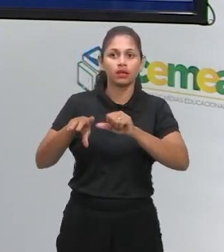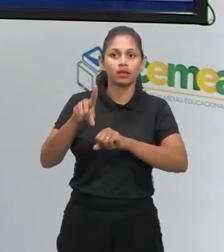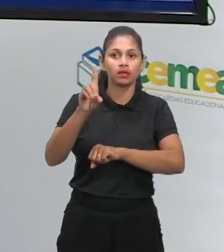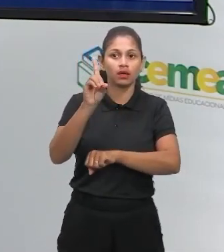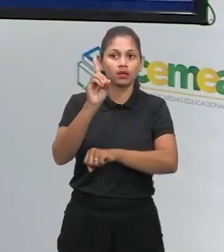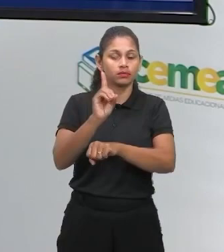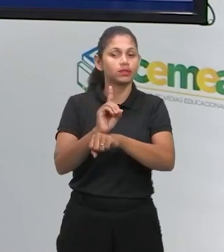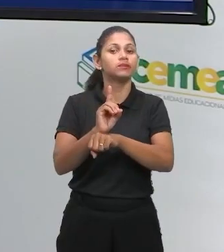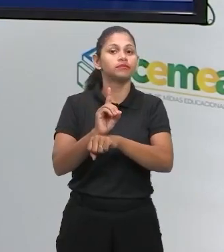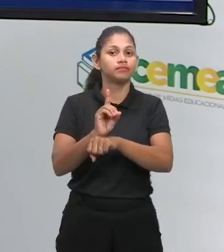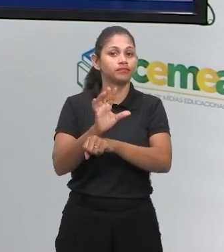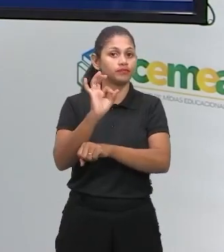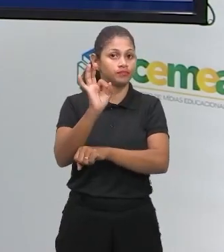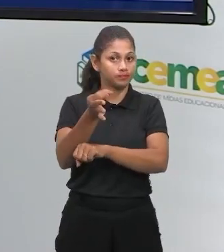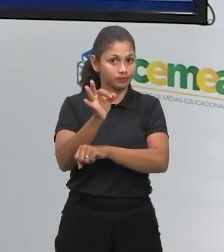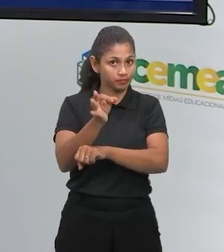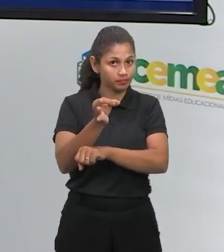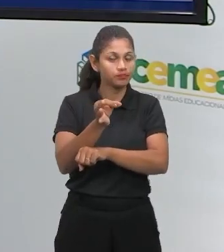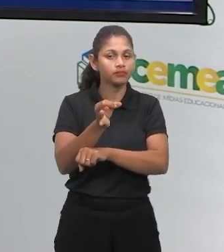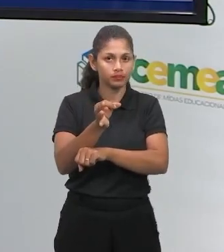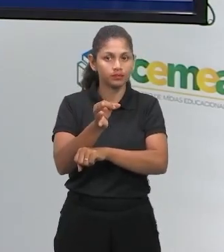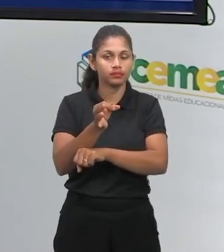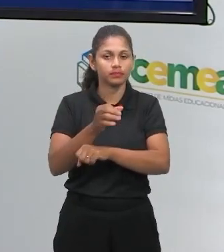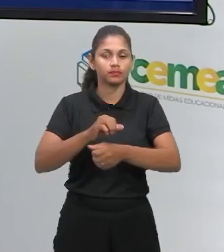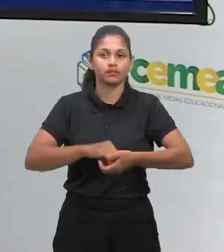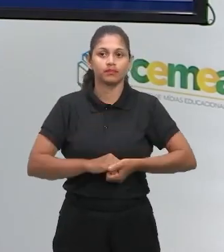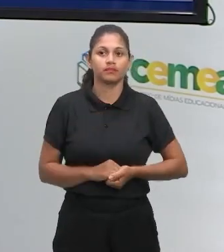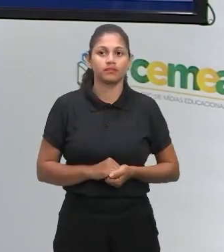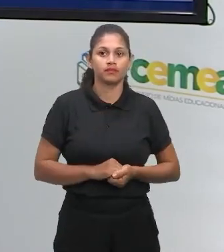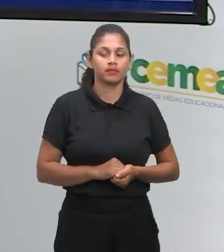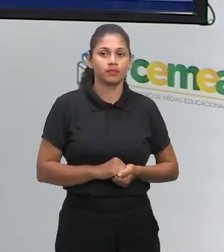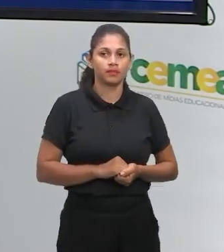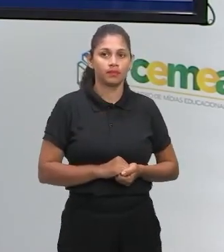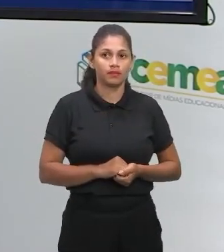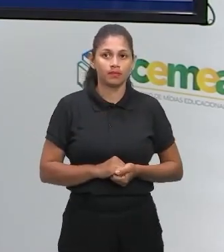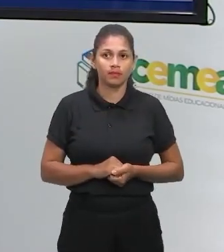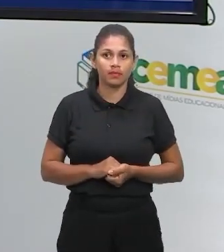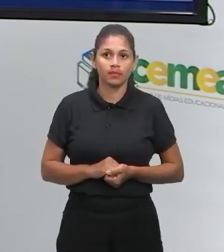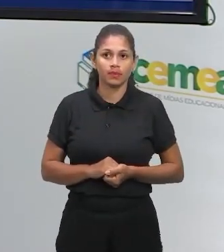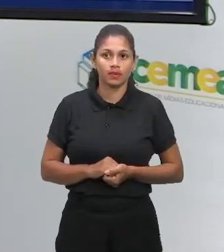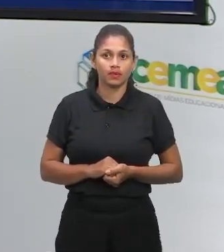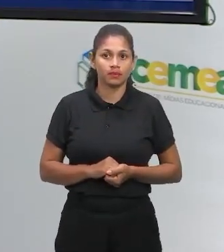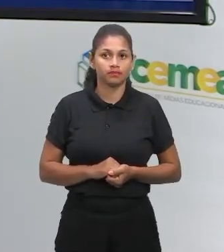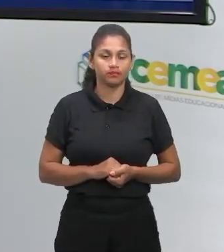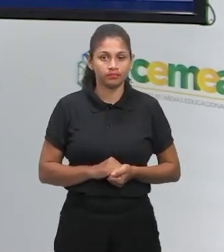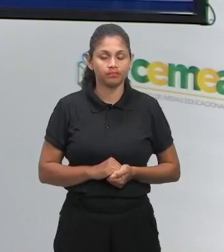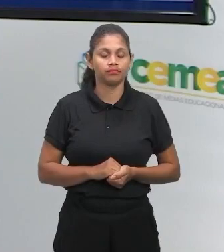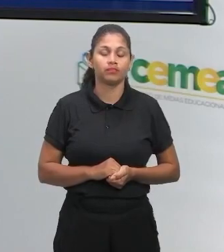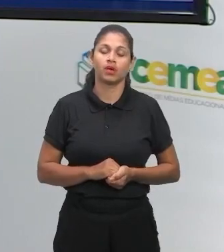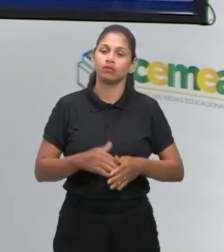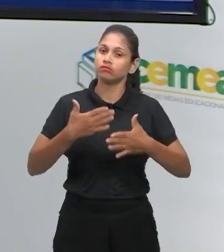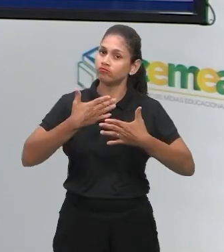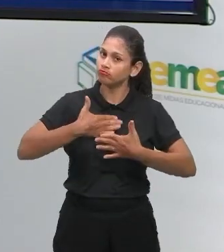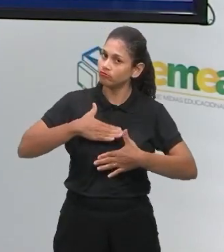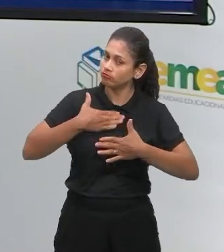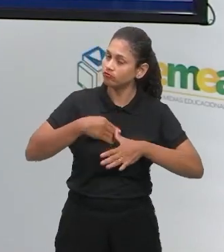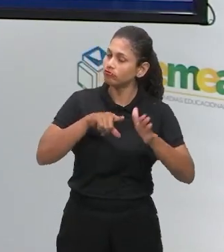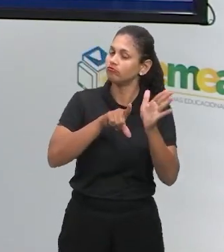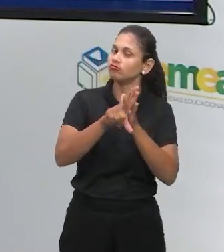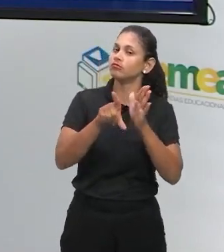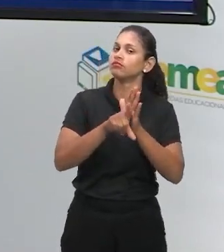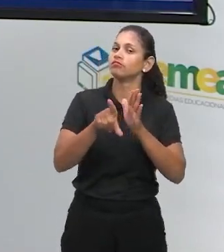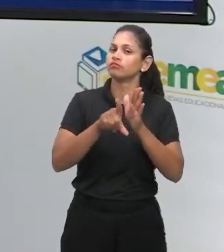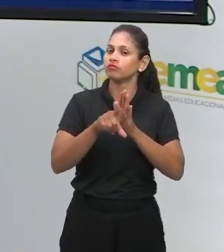D. Muito bem, quem disse letra D está corretíssimo. Beleza? Questãozinha tranquila que trabalhei com velocidade